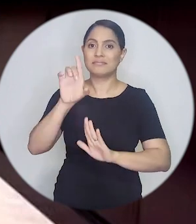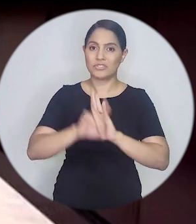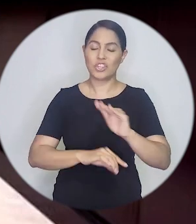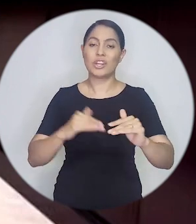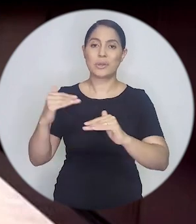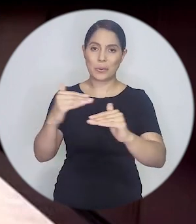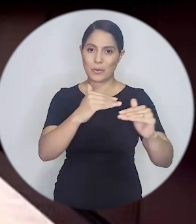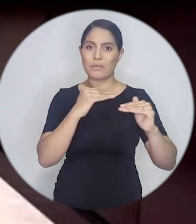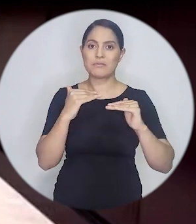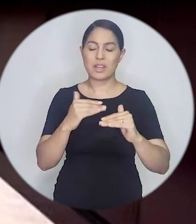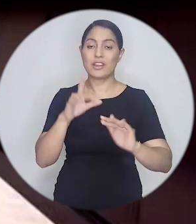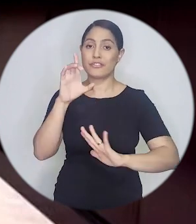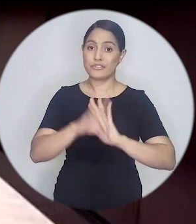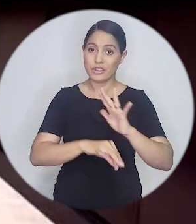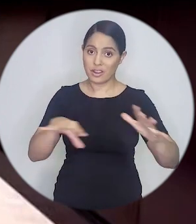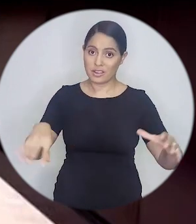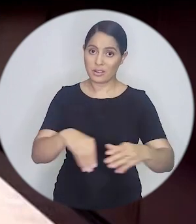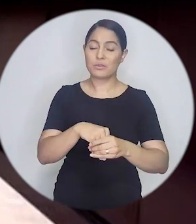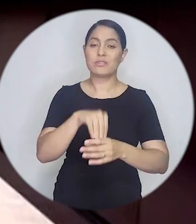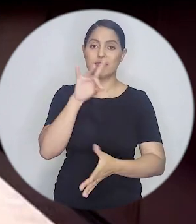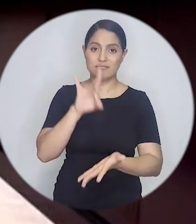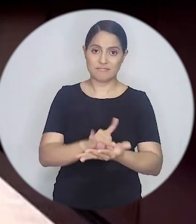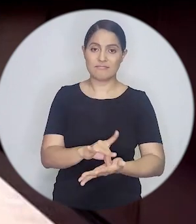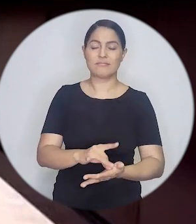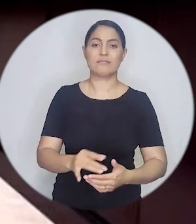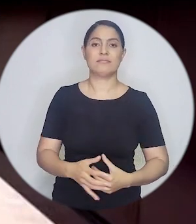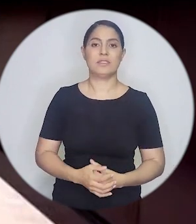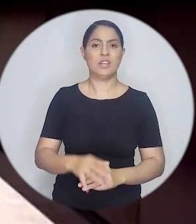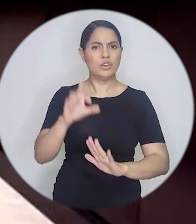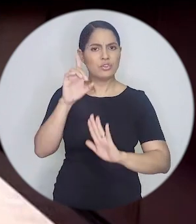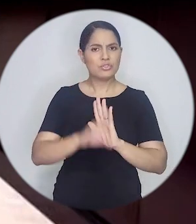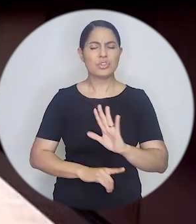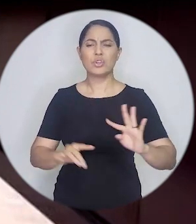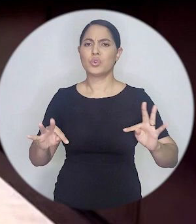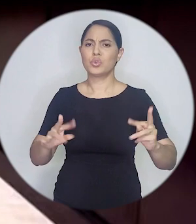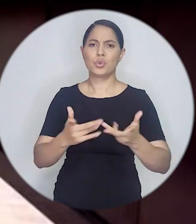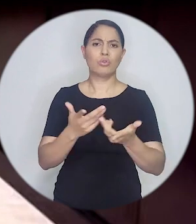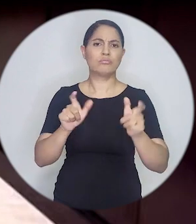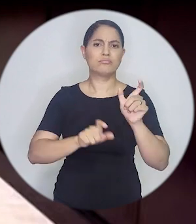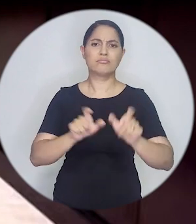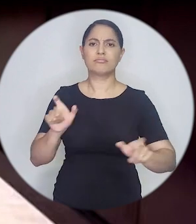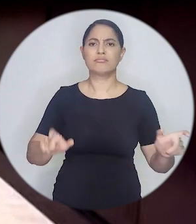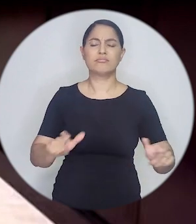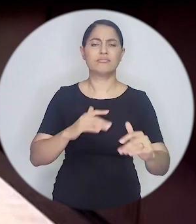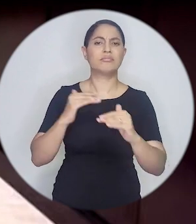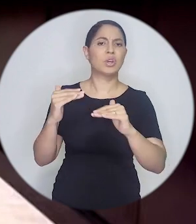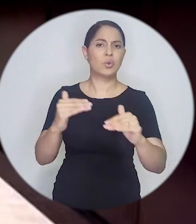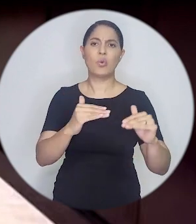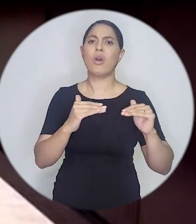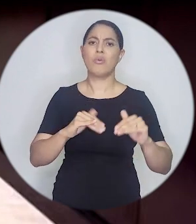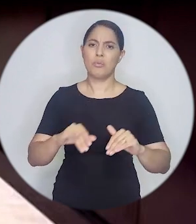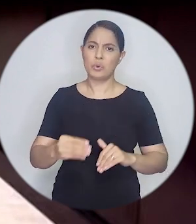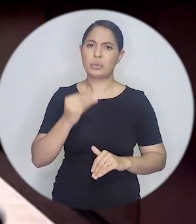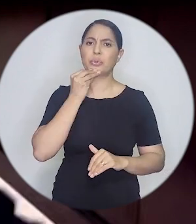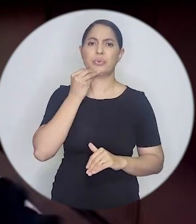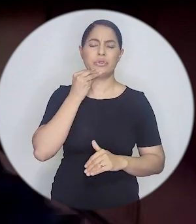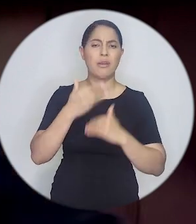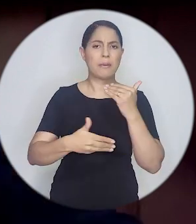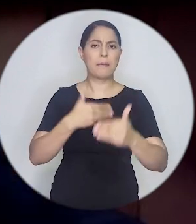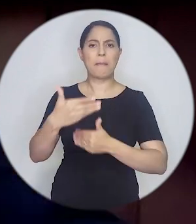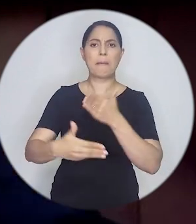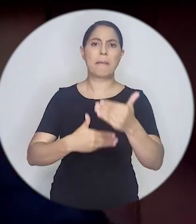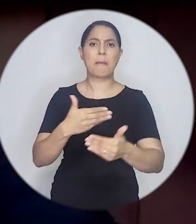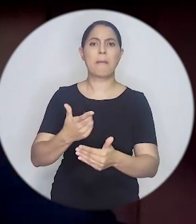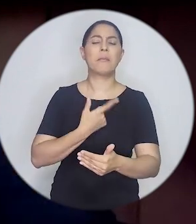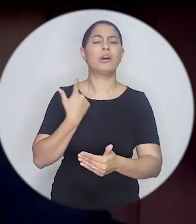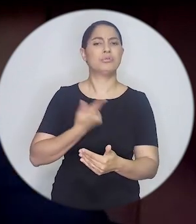direito à igualdade, né, o direito à inclusão, o direito a que todos tenhamos igual oportunidade